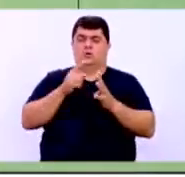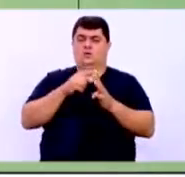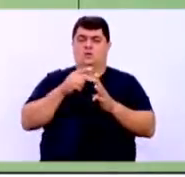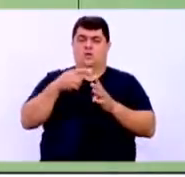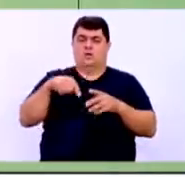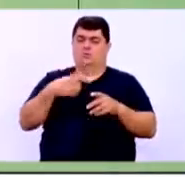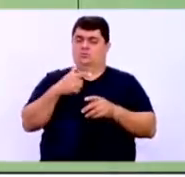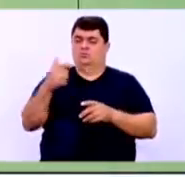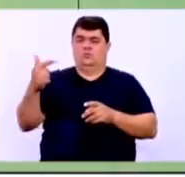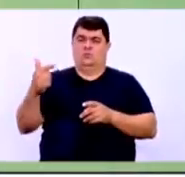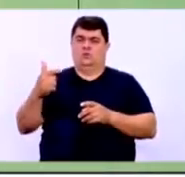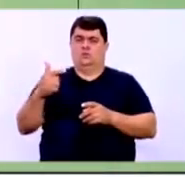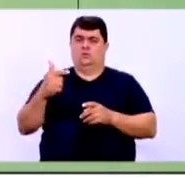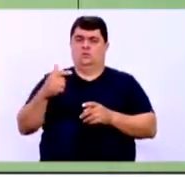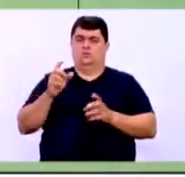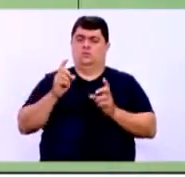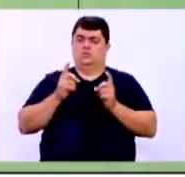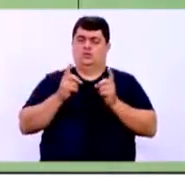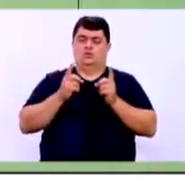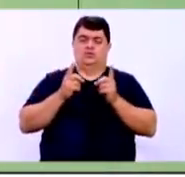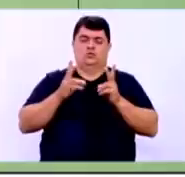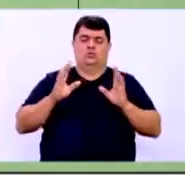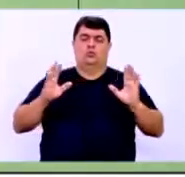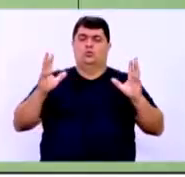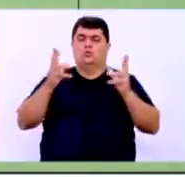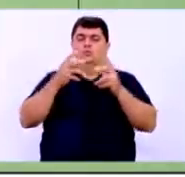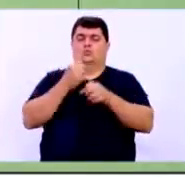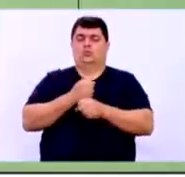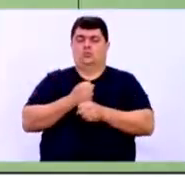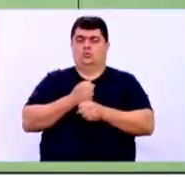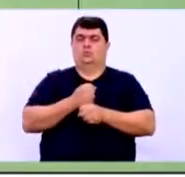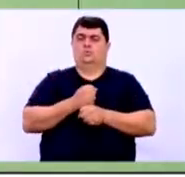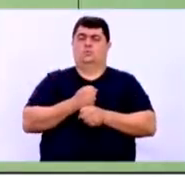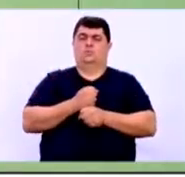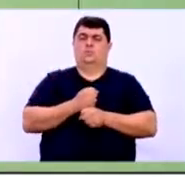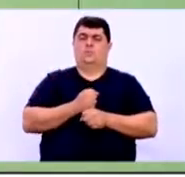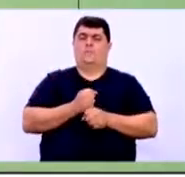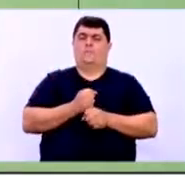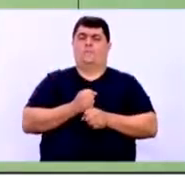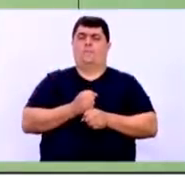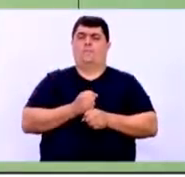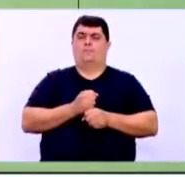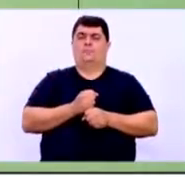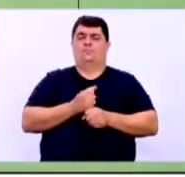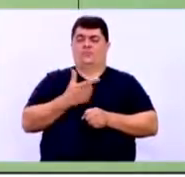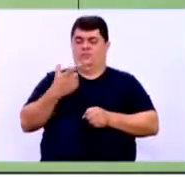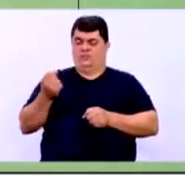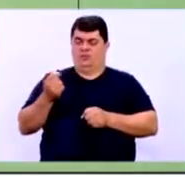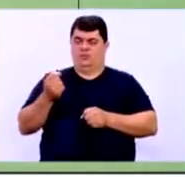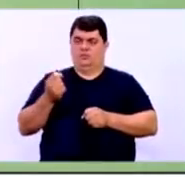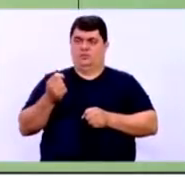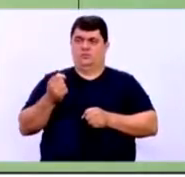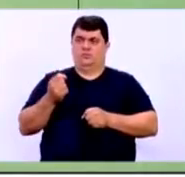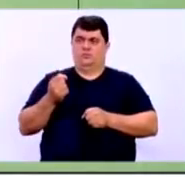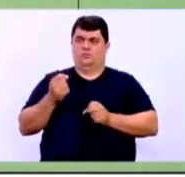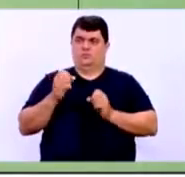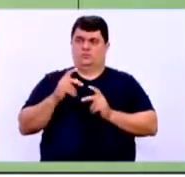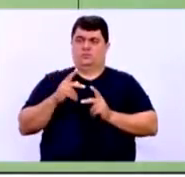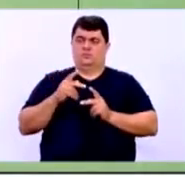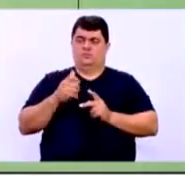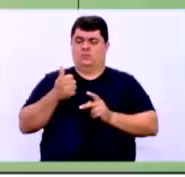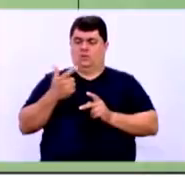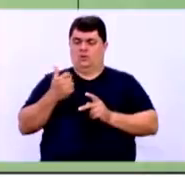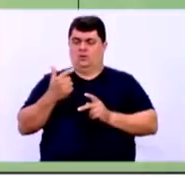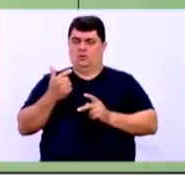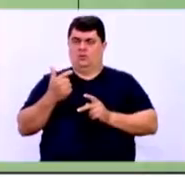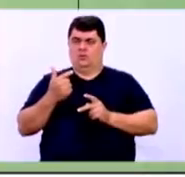tem primeiro ou segundo. Aqui a soma é total, quantidade total. Então, a quantidade não era 20? Beleza, pego 12